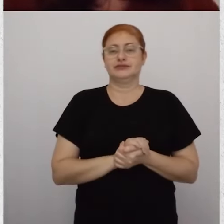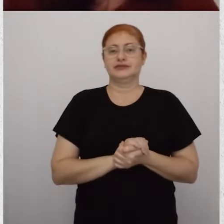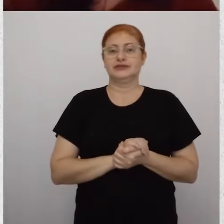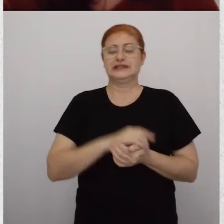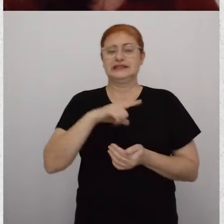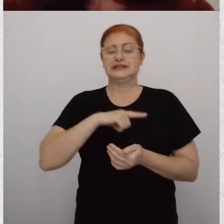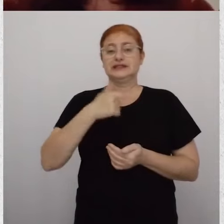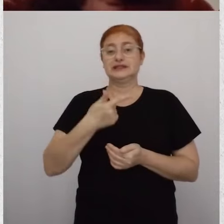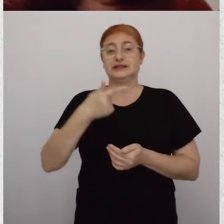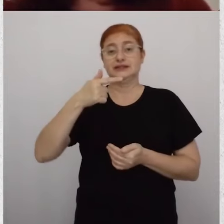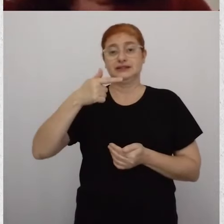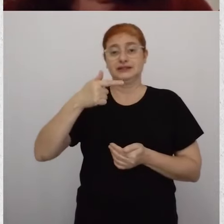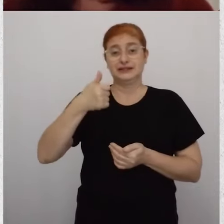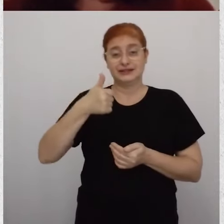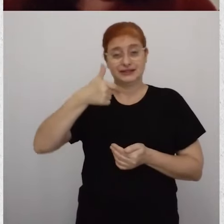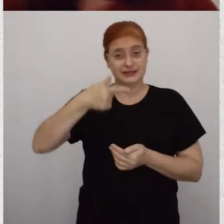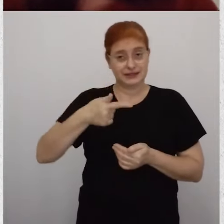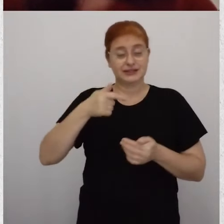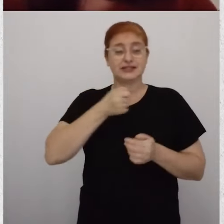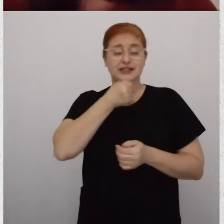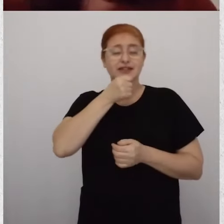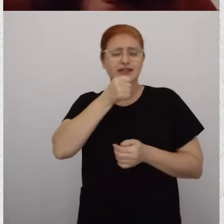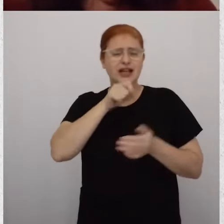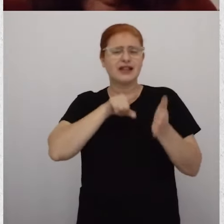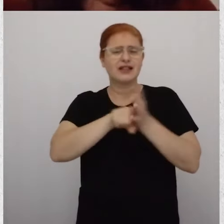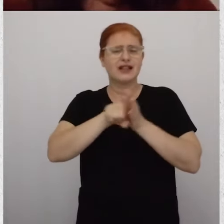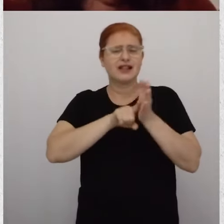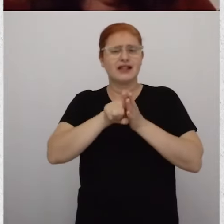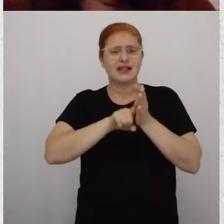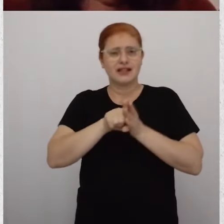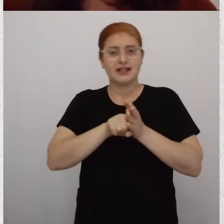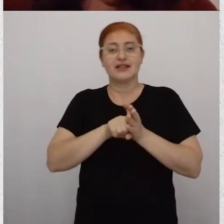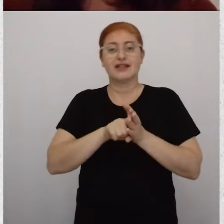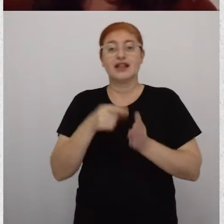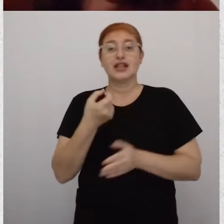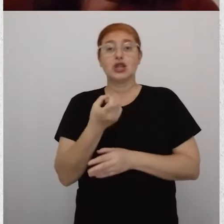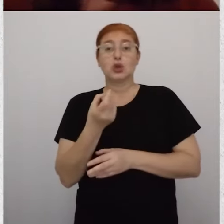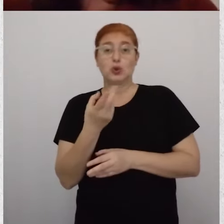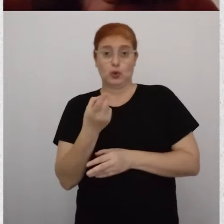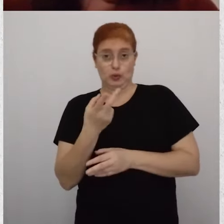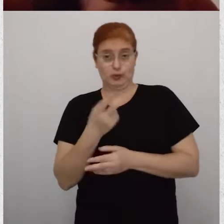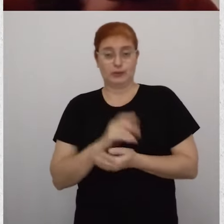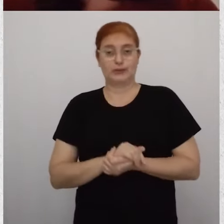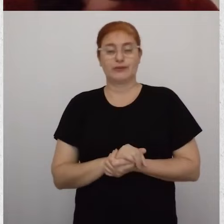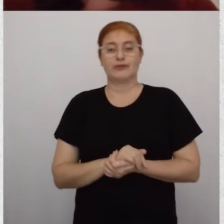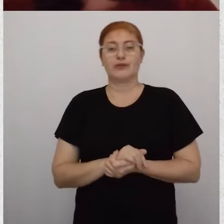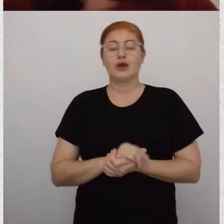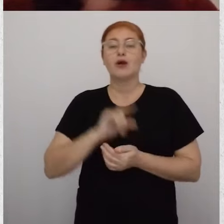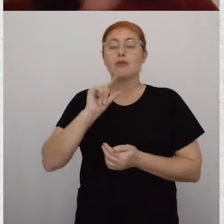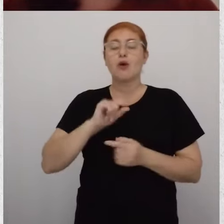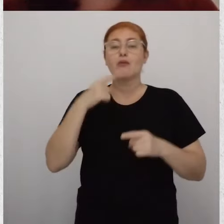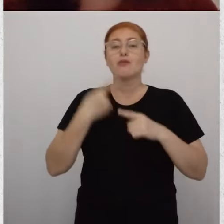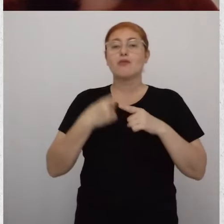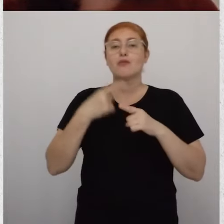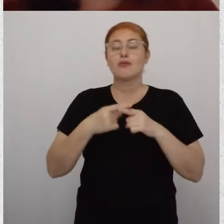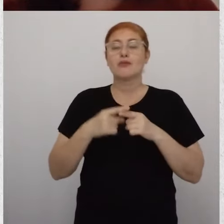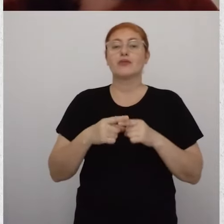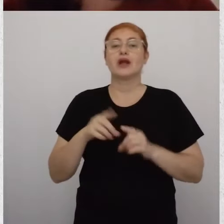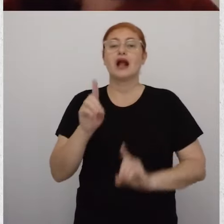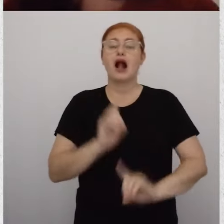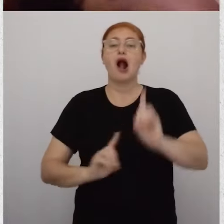17 entrevistas, eu acabei analisando densamente 12 delas. Um pouco porque